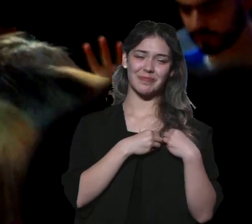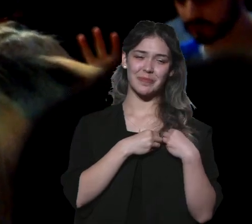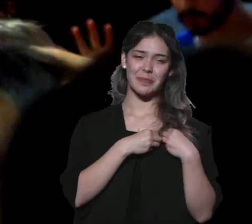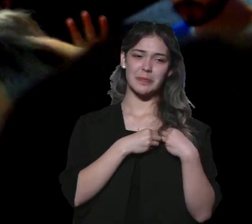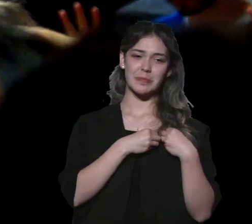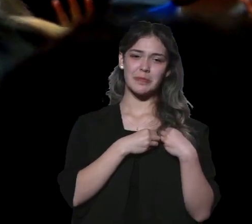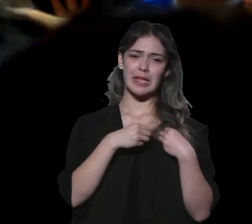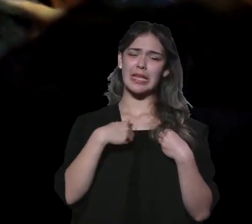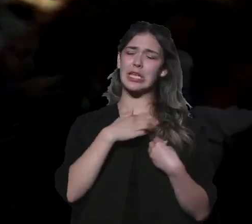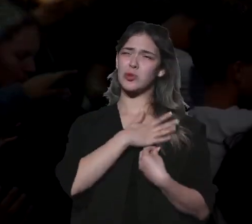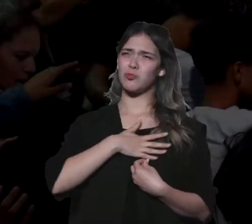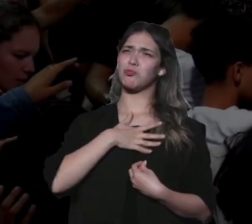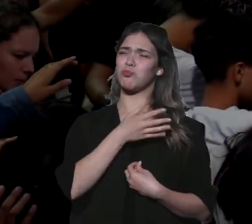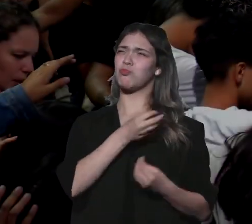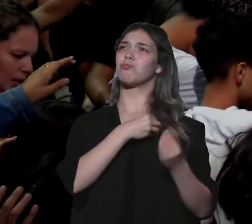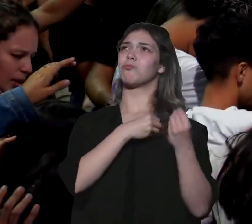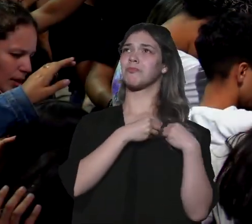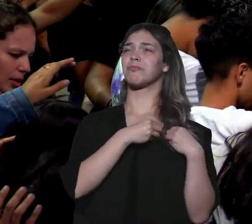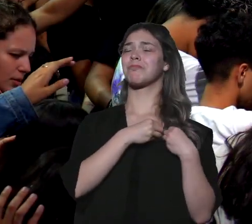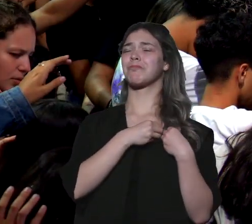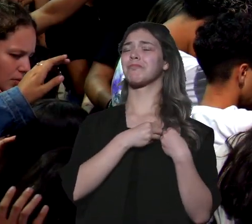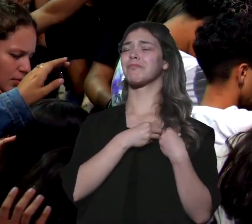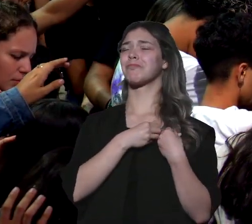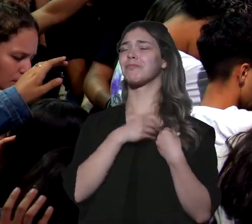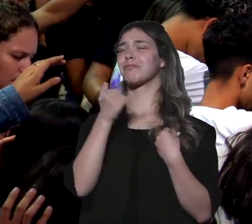e gosto do pecado.